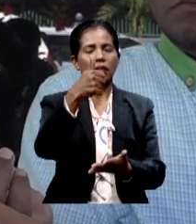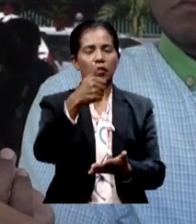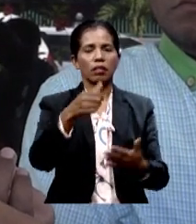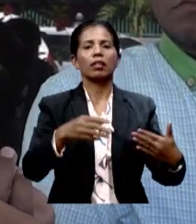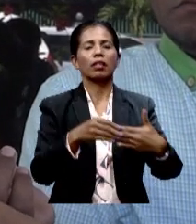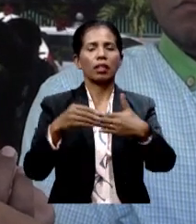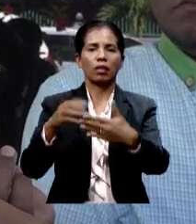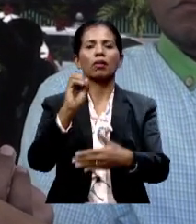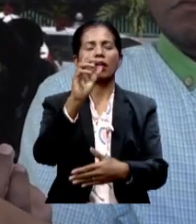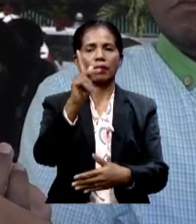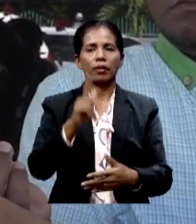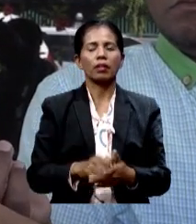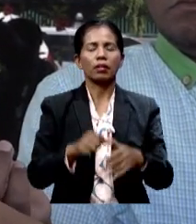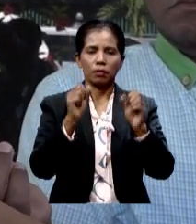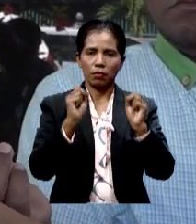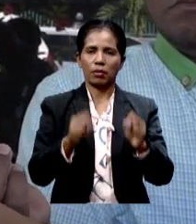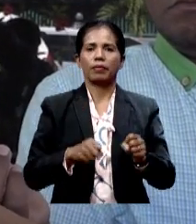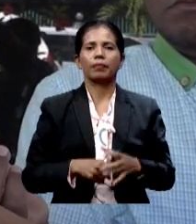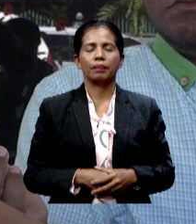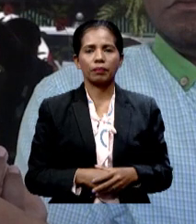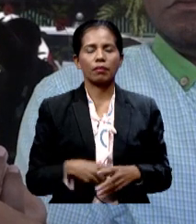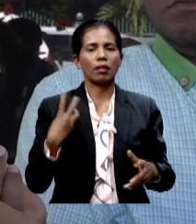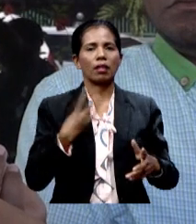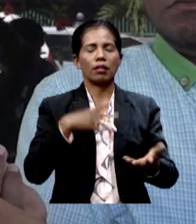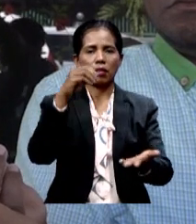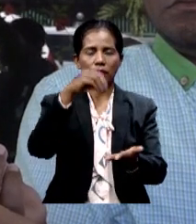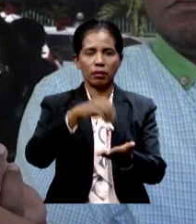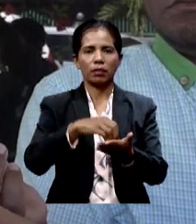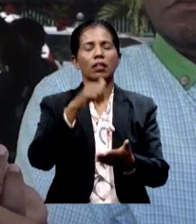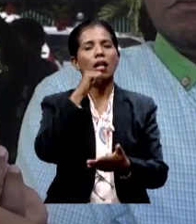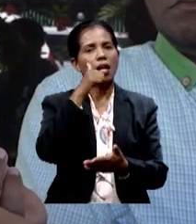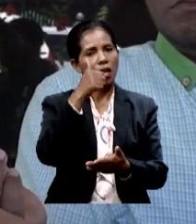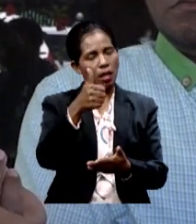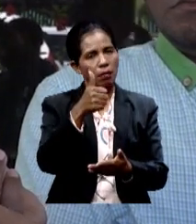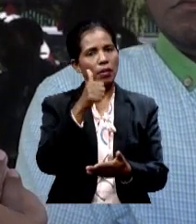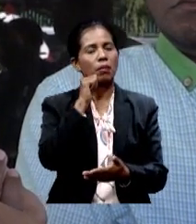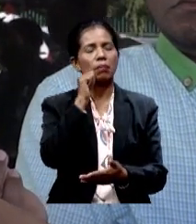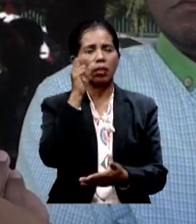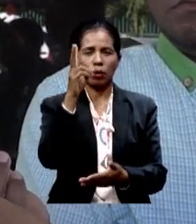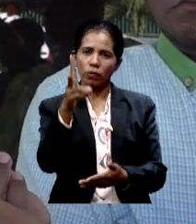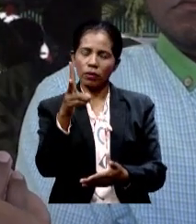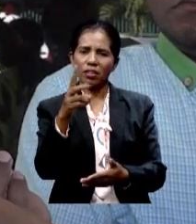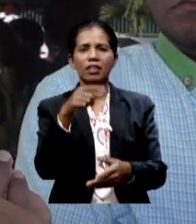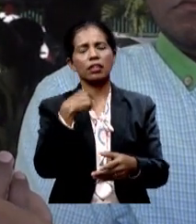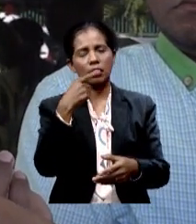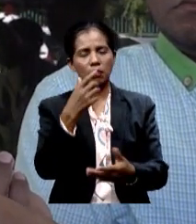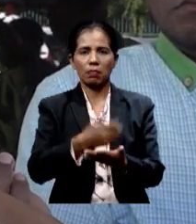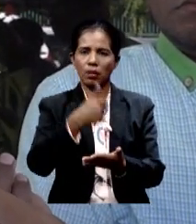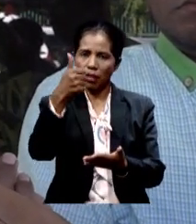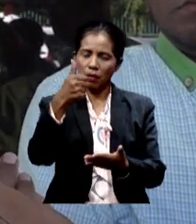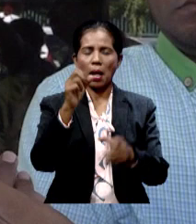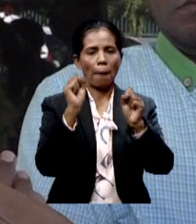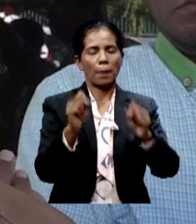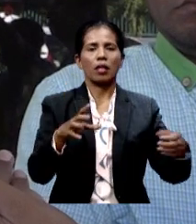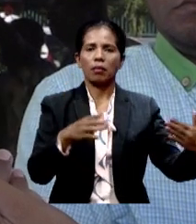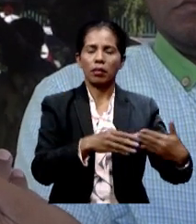lá. Para a Belé, está tudo que é a Bambairua. Quer que seja uma baú cumba,